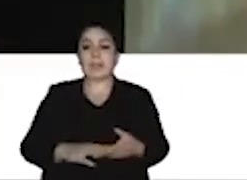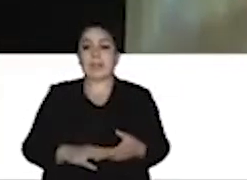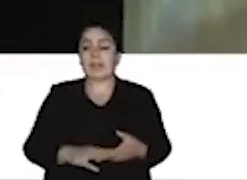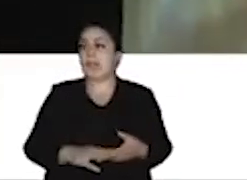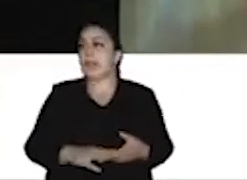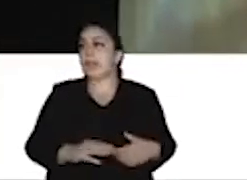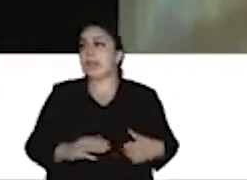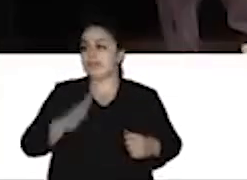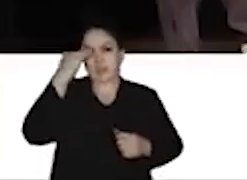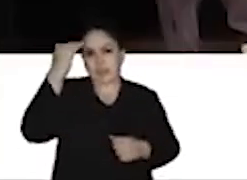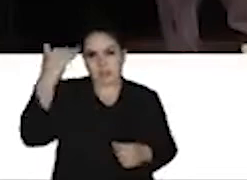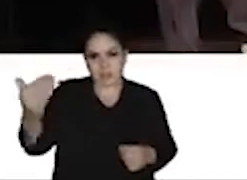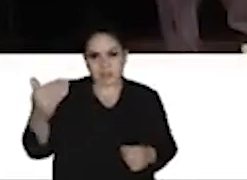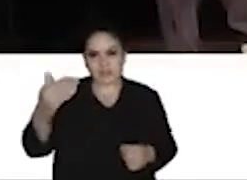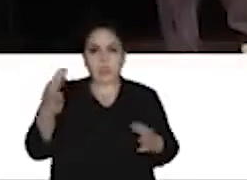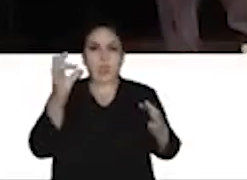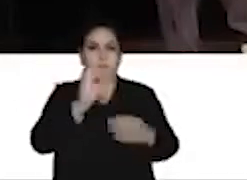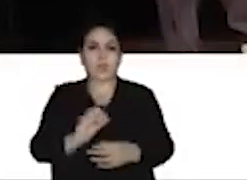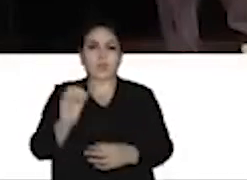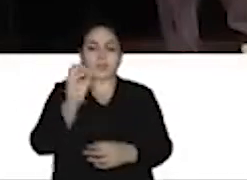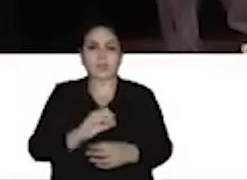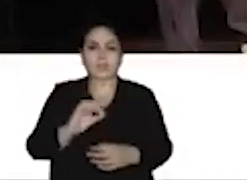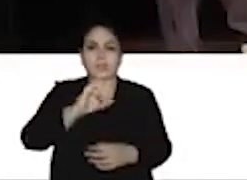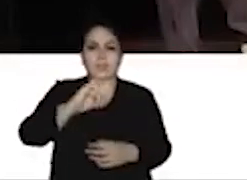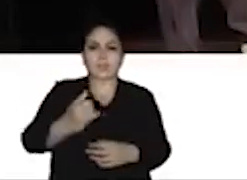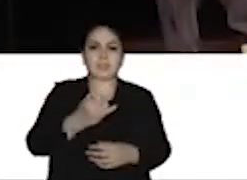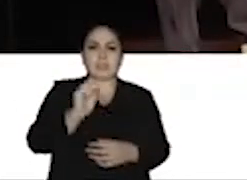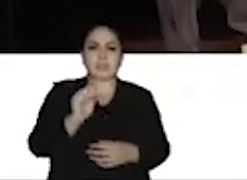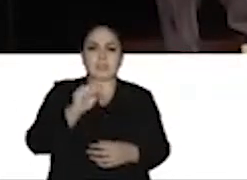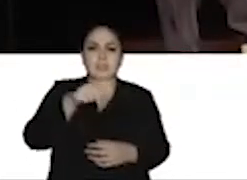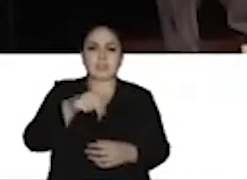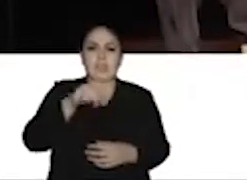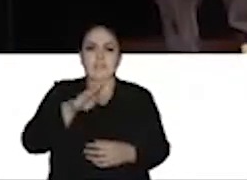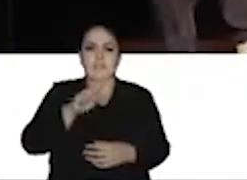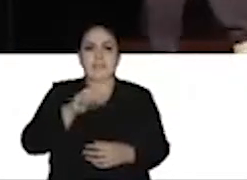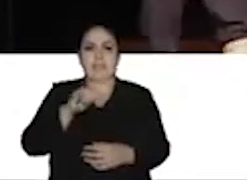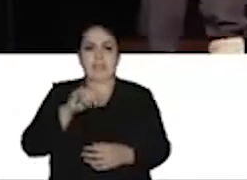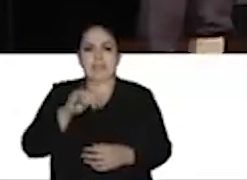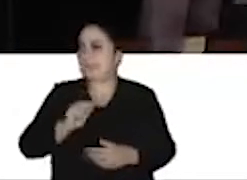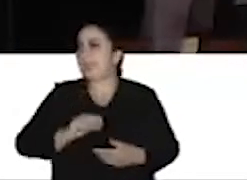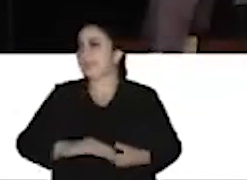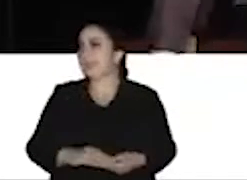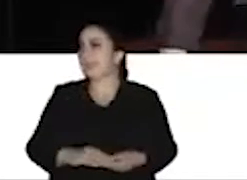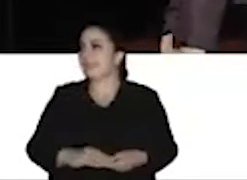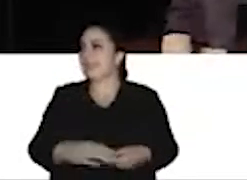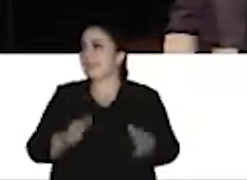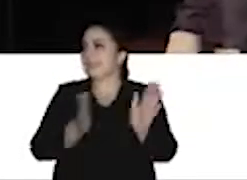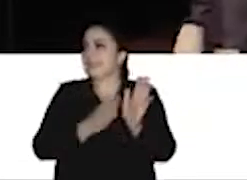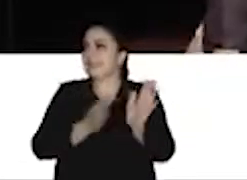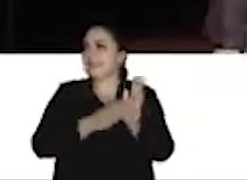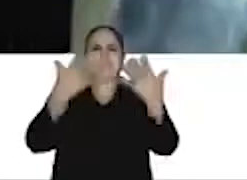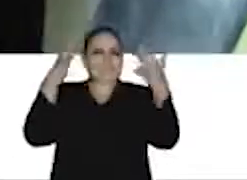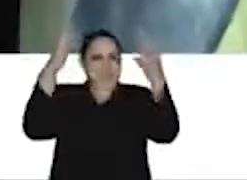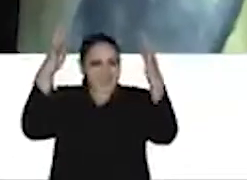a fabulosa, fantástica, maravilhosa Jambalaya Ivanovic para o seu...